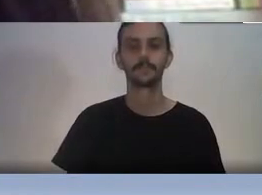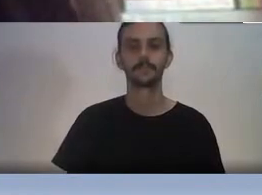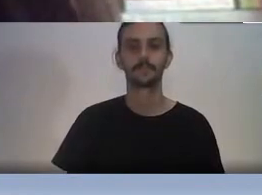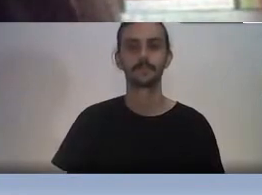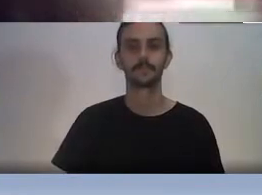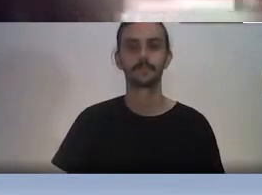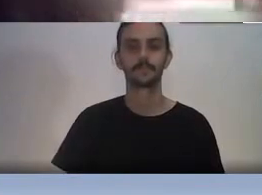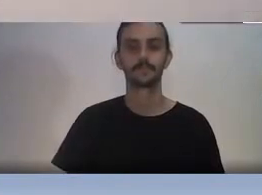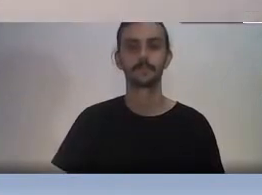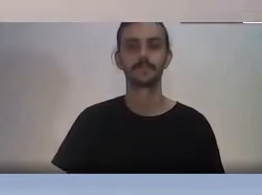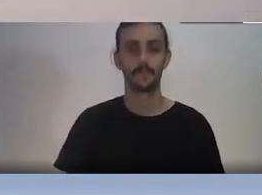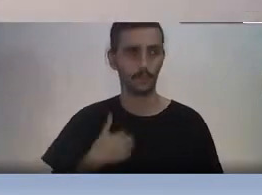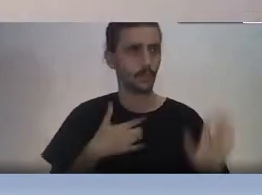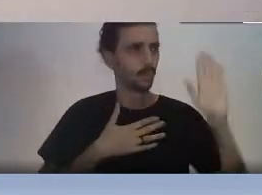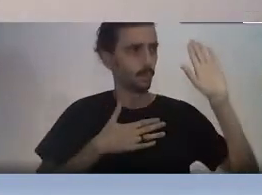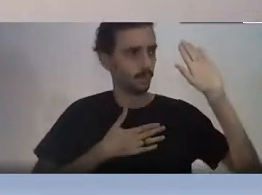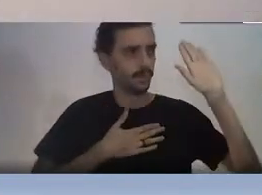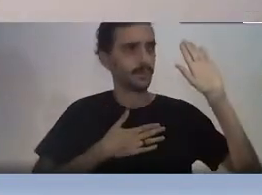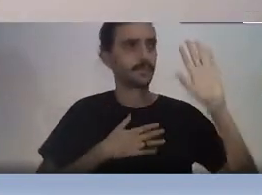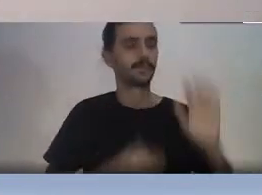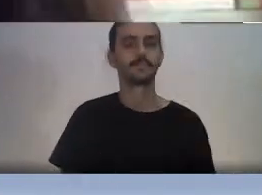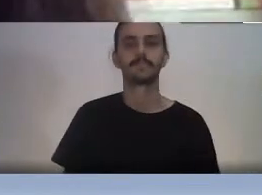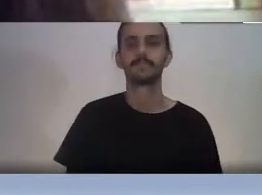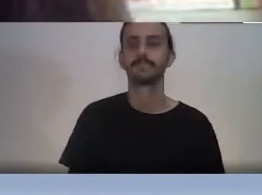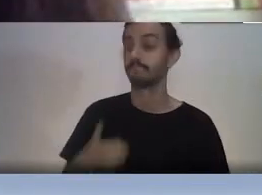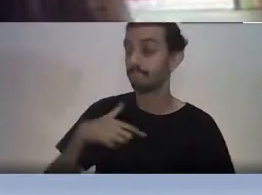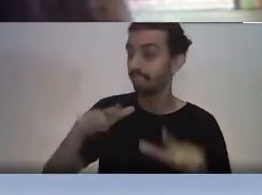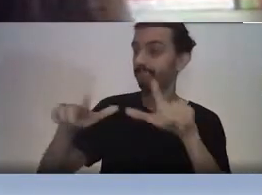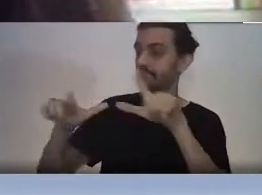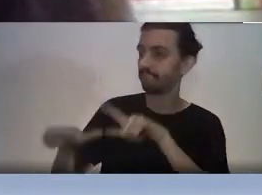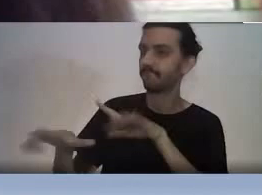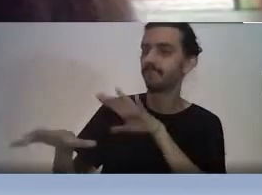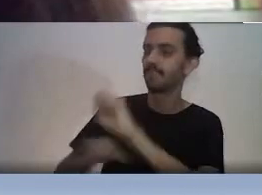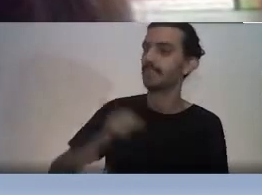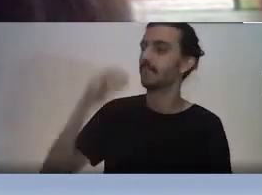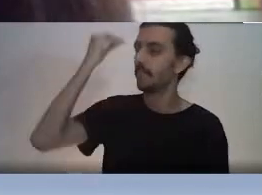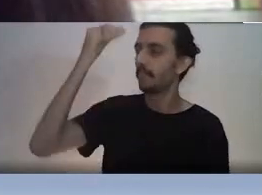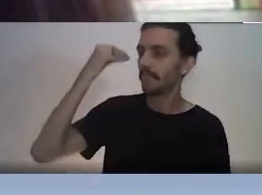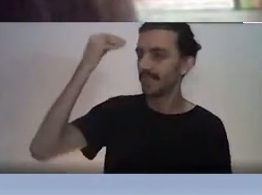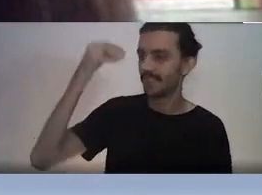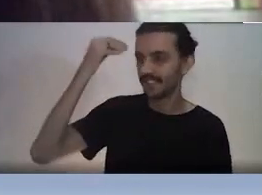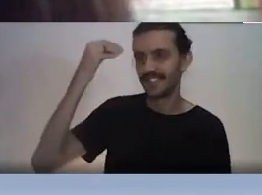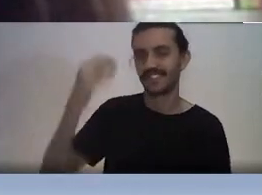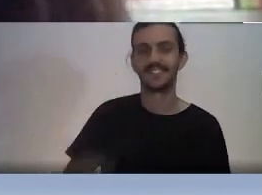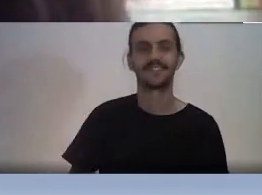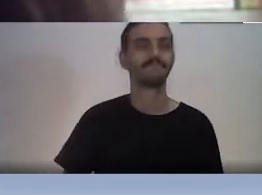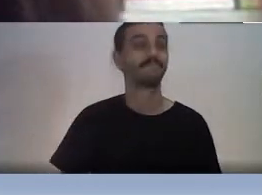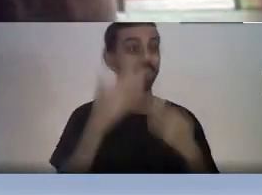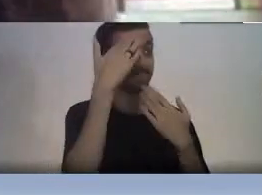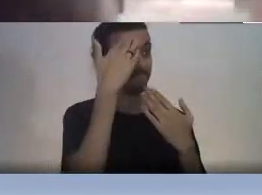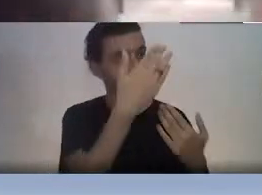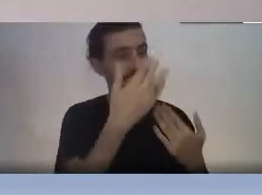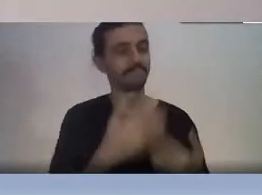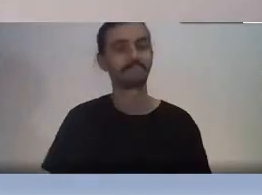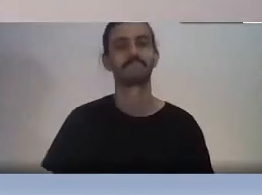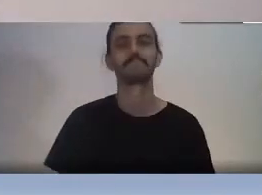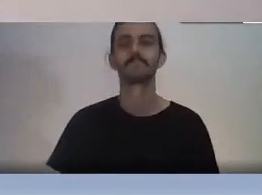Assim eu prometo. Eu lhe concedo o grau de psicólogo. Obrigado.